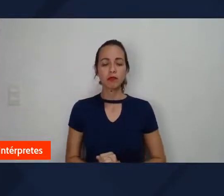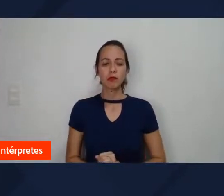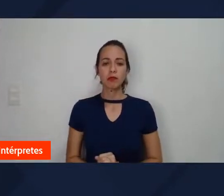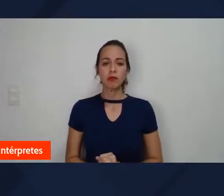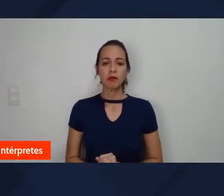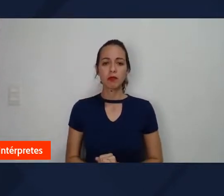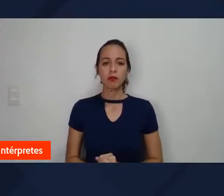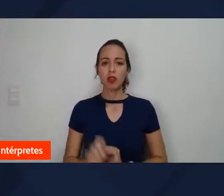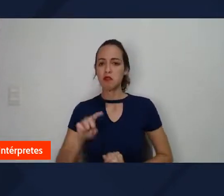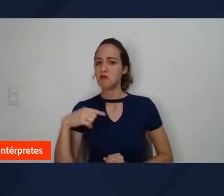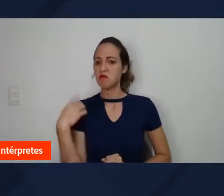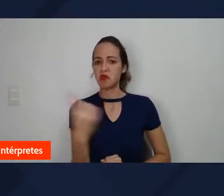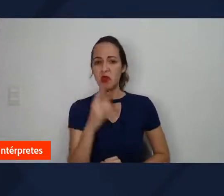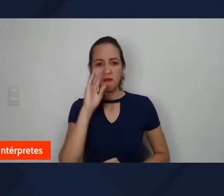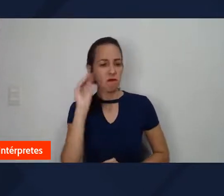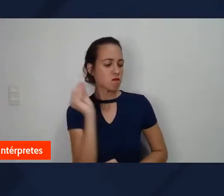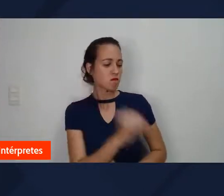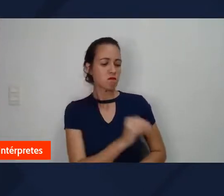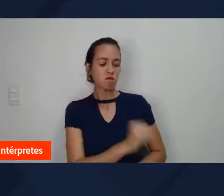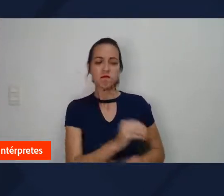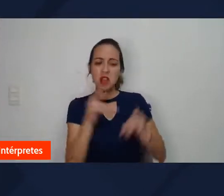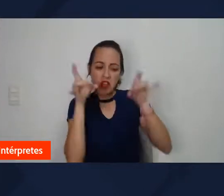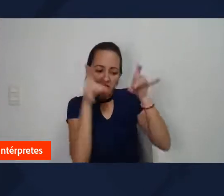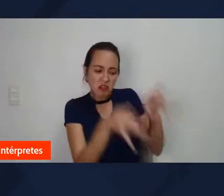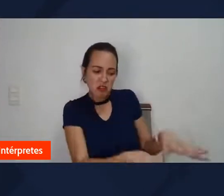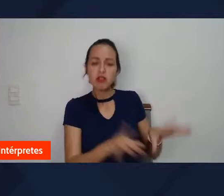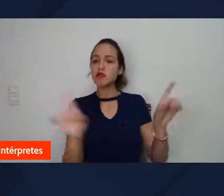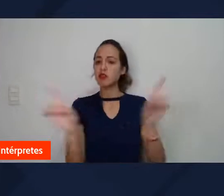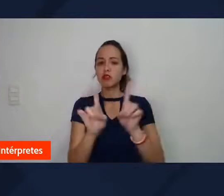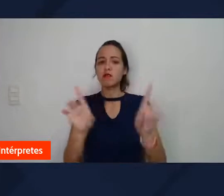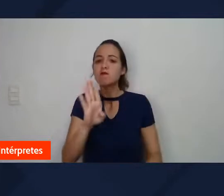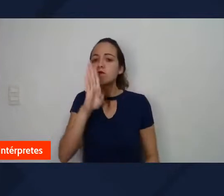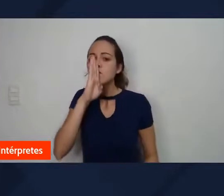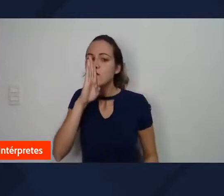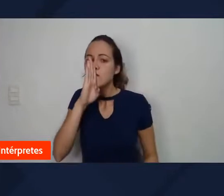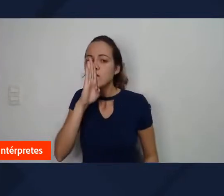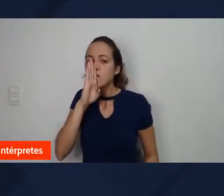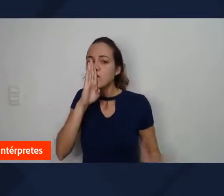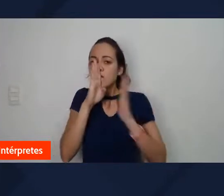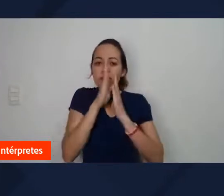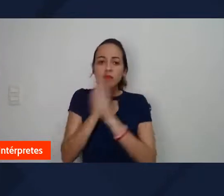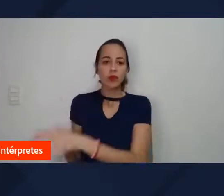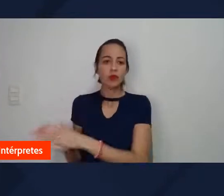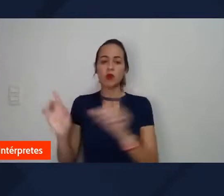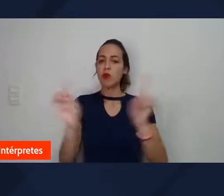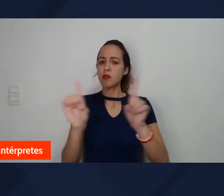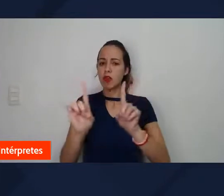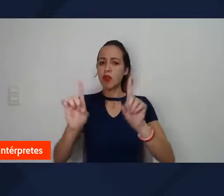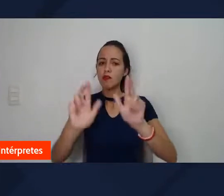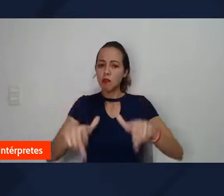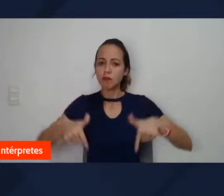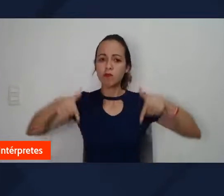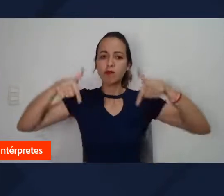sucumbiremos, não seremos calados e caladas, porque nossas defesas não são